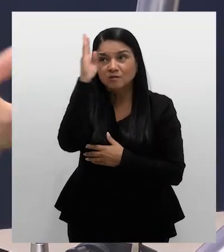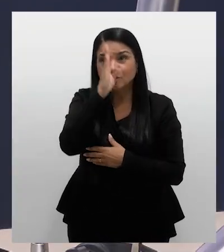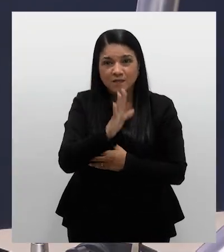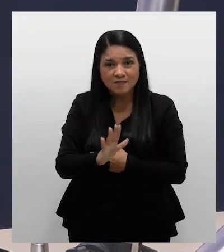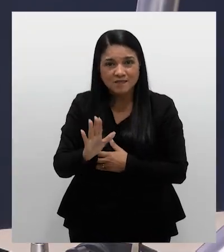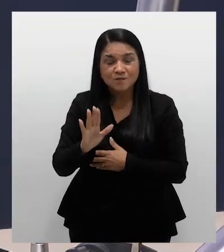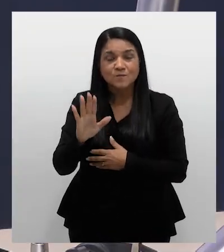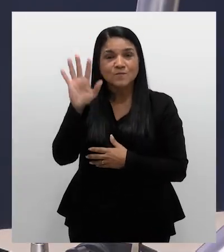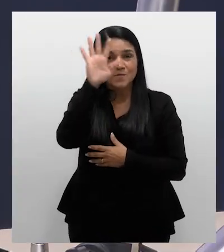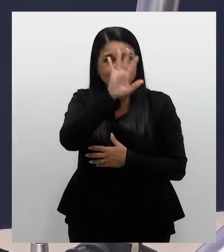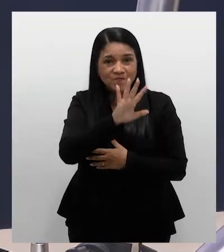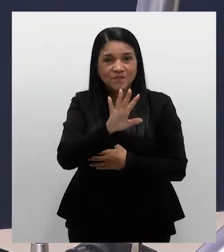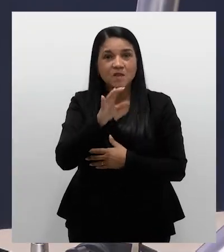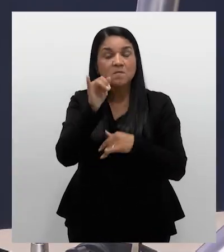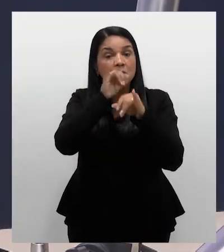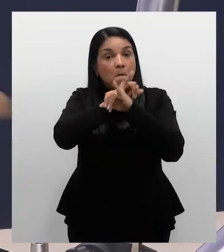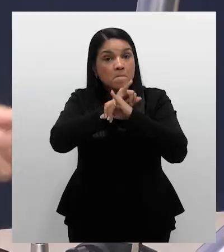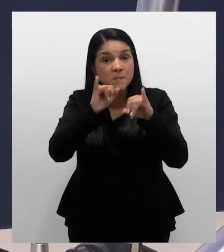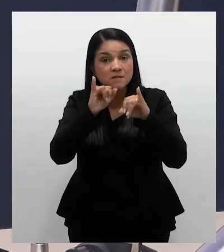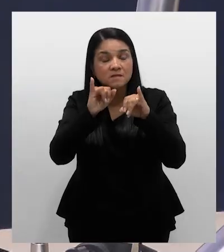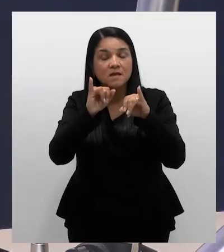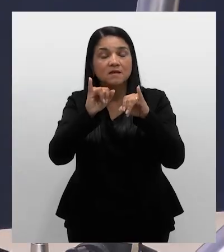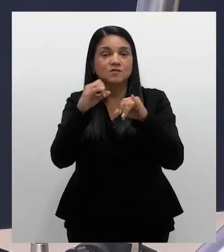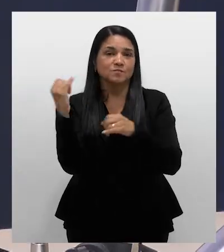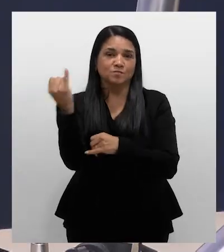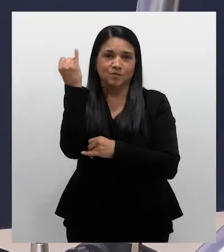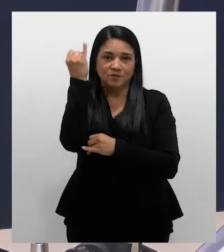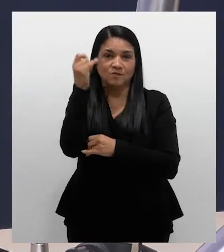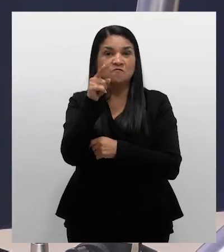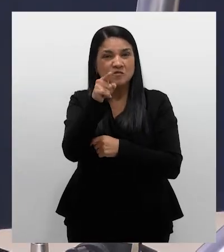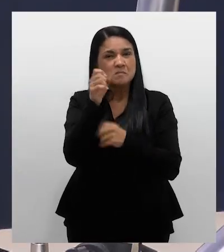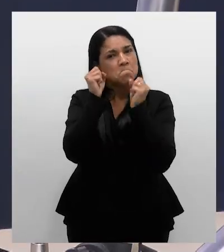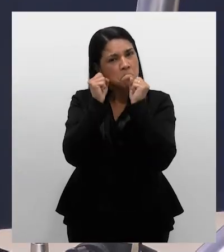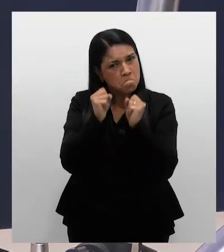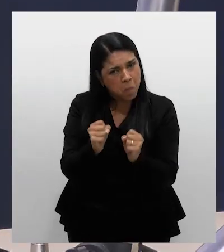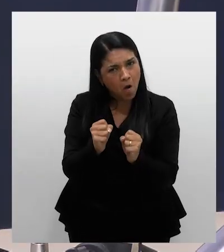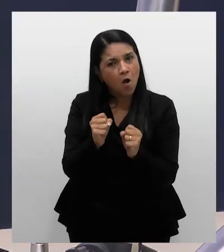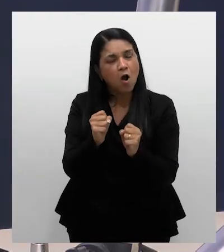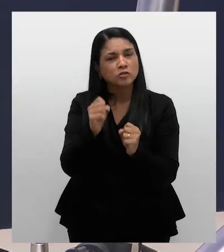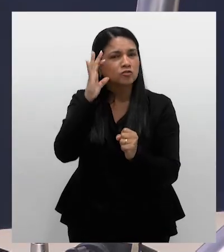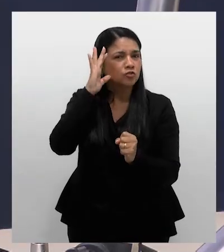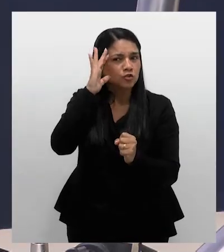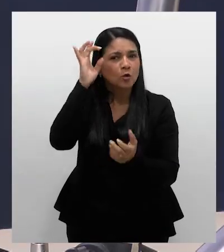comunidades do Brasil, fica aqui uma mensagem que é muito maior do que eu, que você